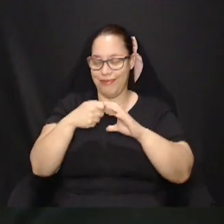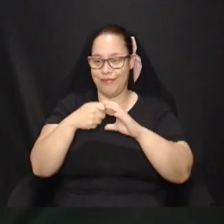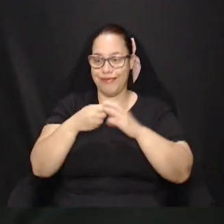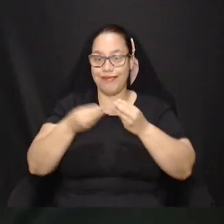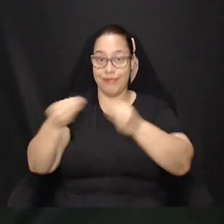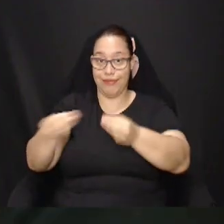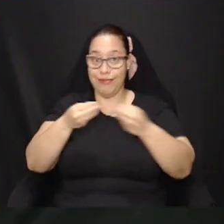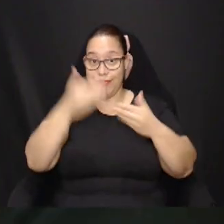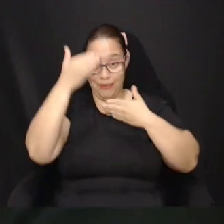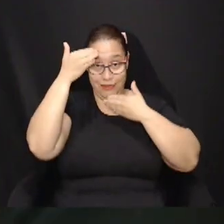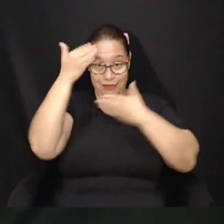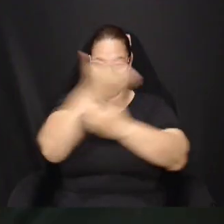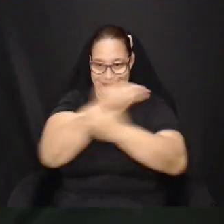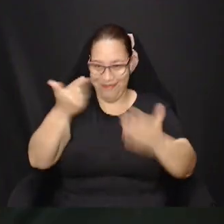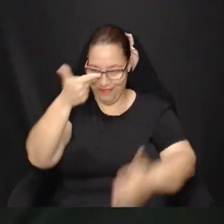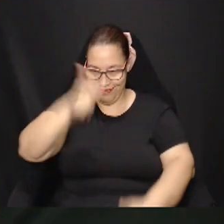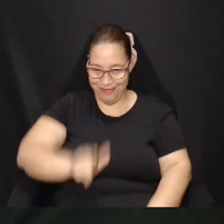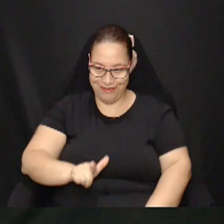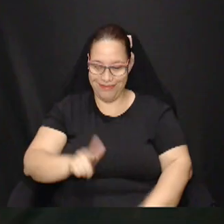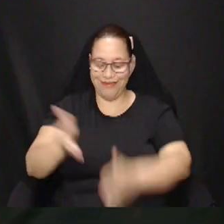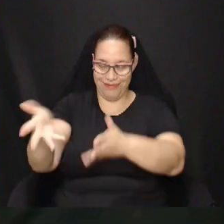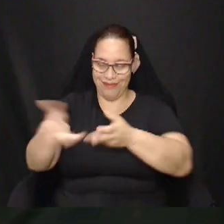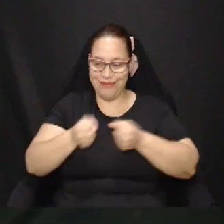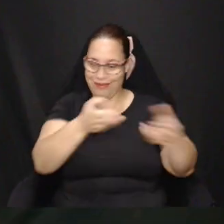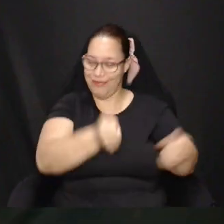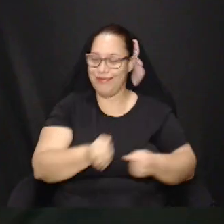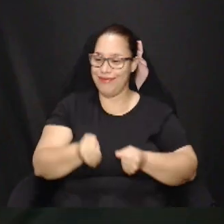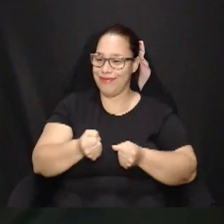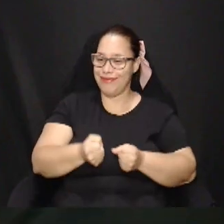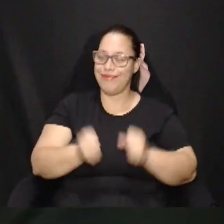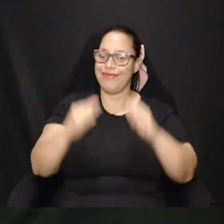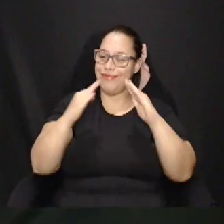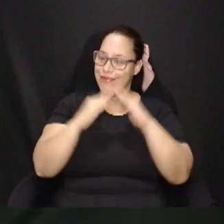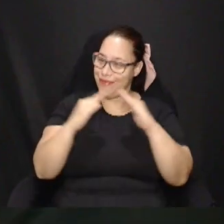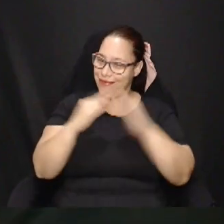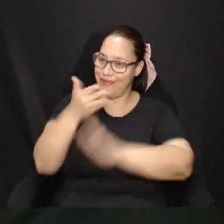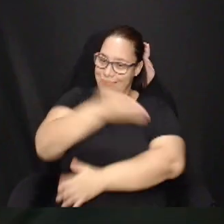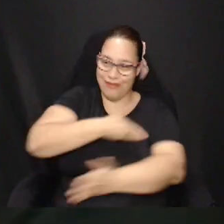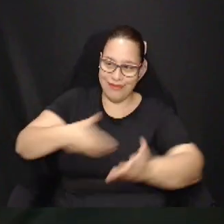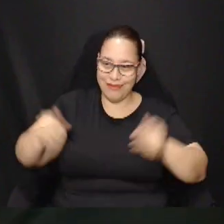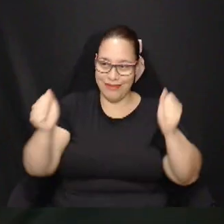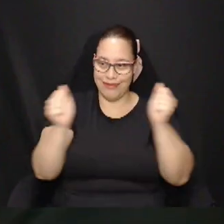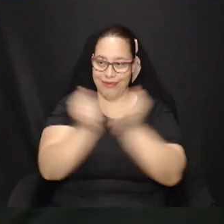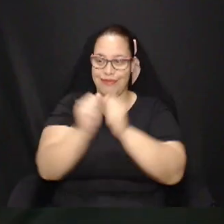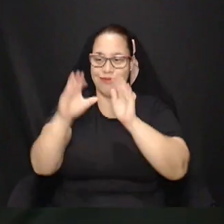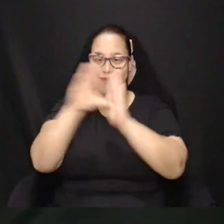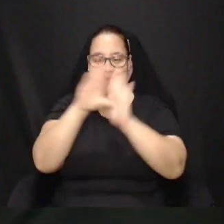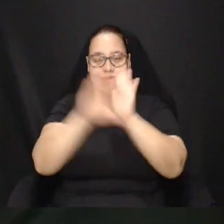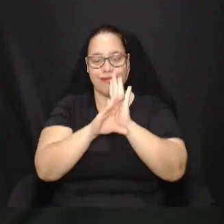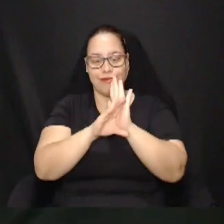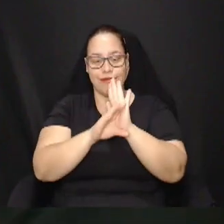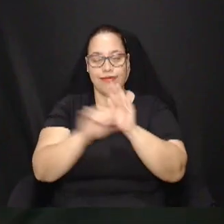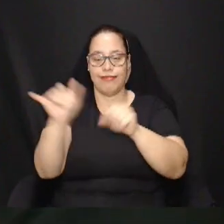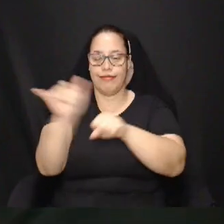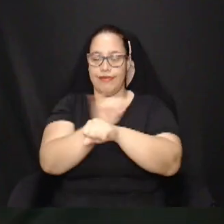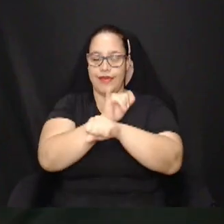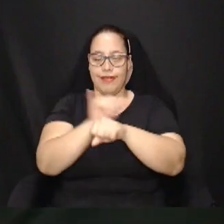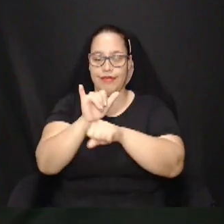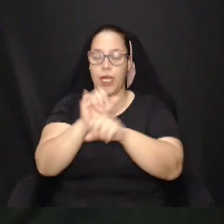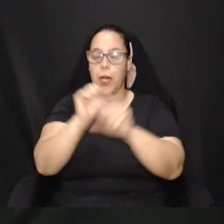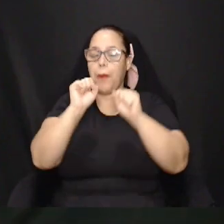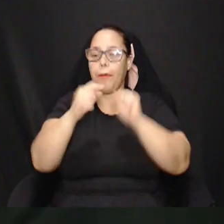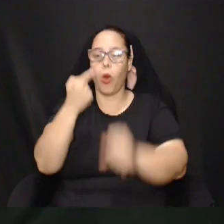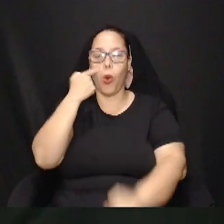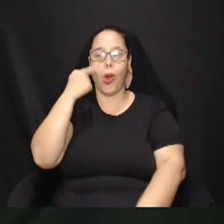agradecendo mais uma vez os nossos convidados, você que está aí do outro lado, participando. O programa está disponível no YouTube, então pode repassar para